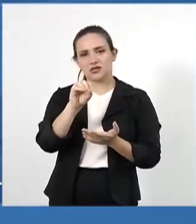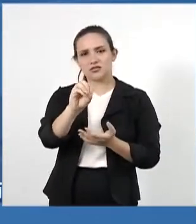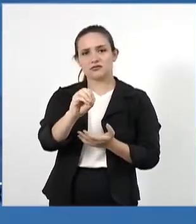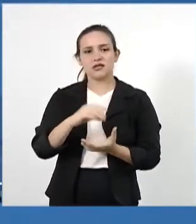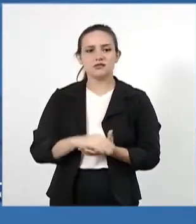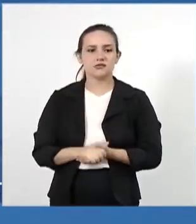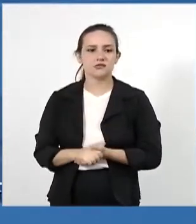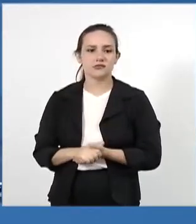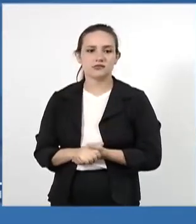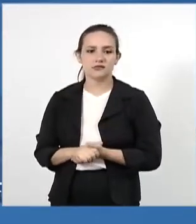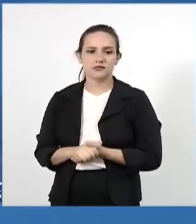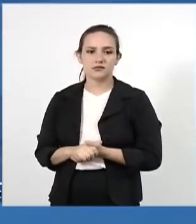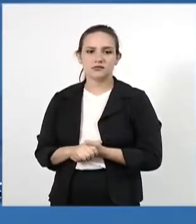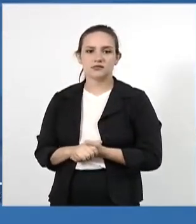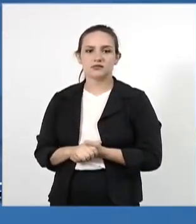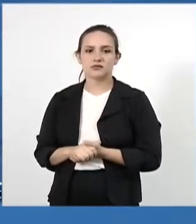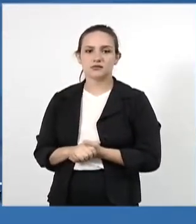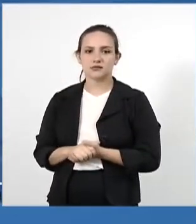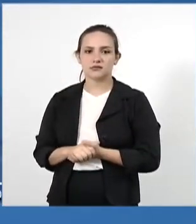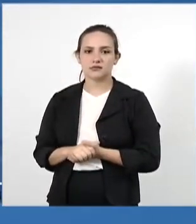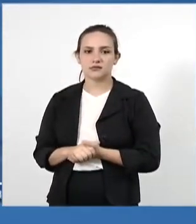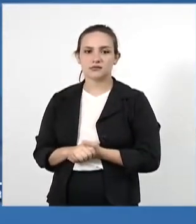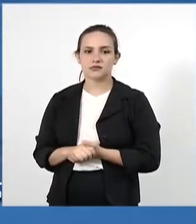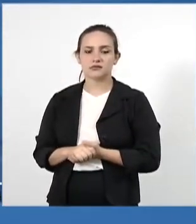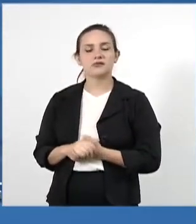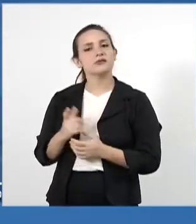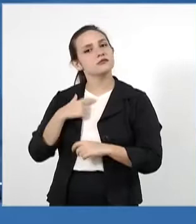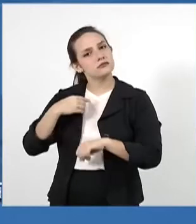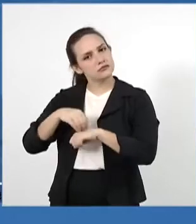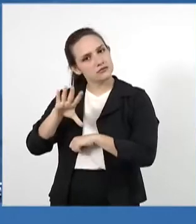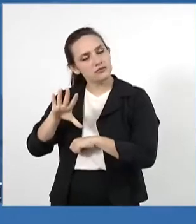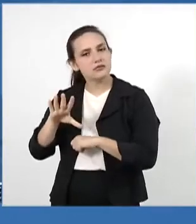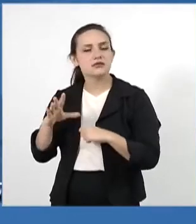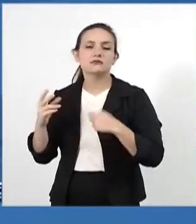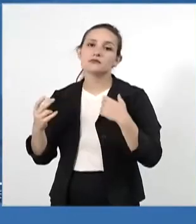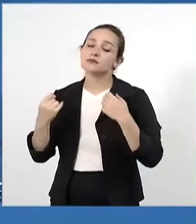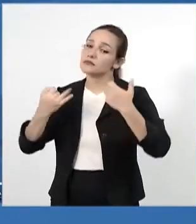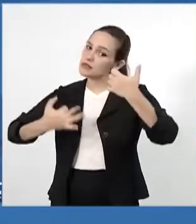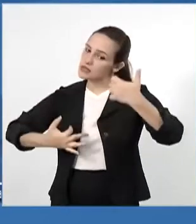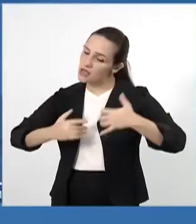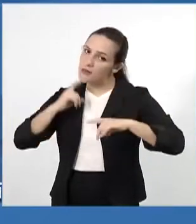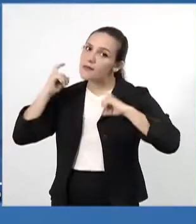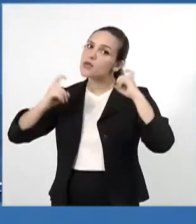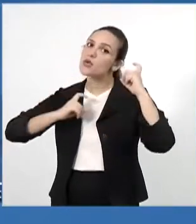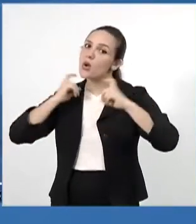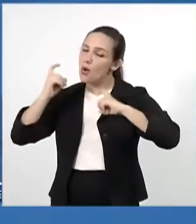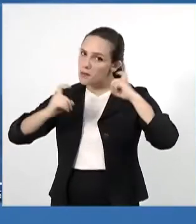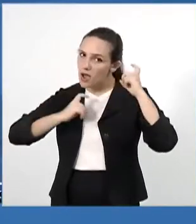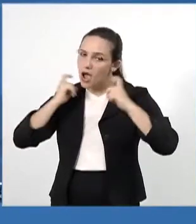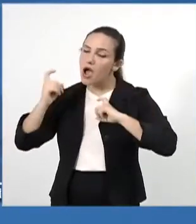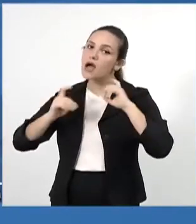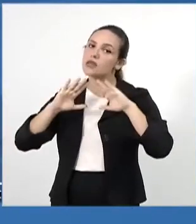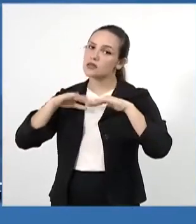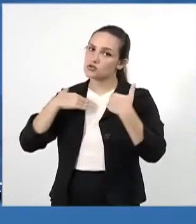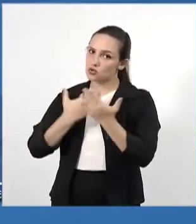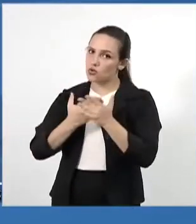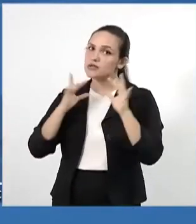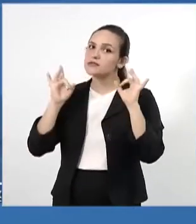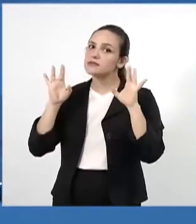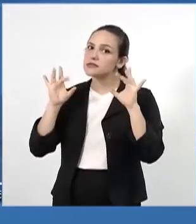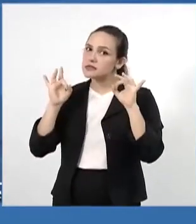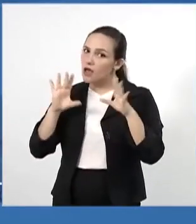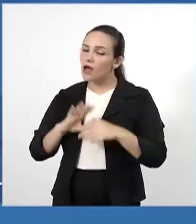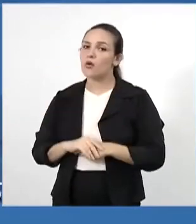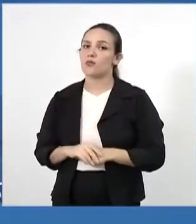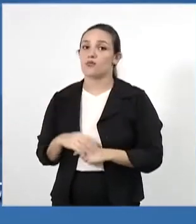e levei justamente essa preocupação das escolas especiais, porque muitos